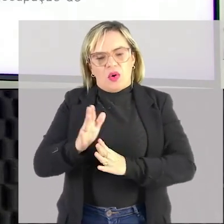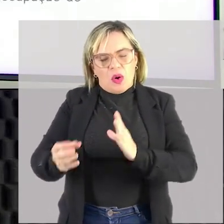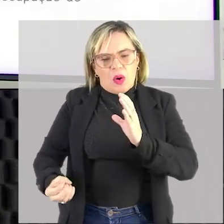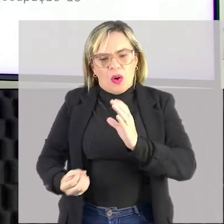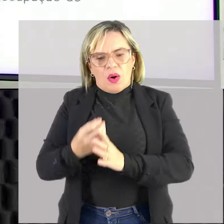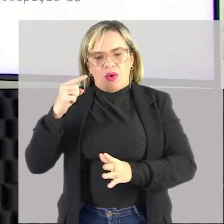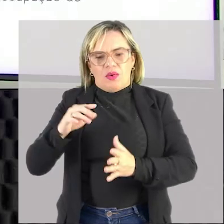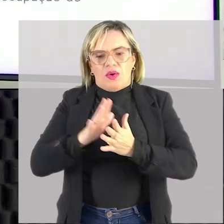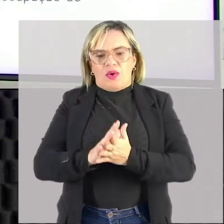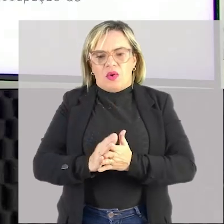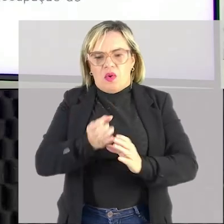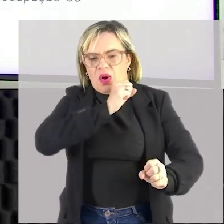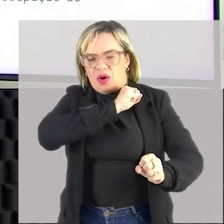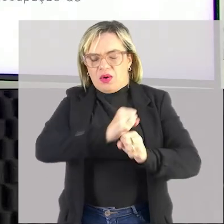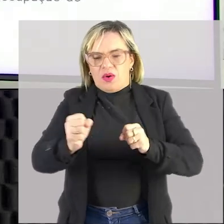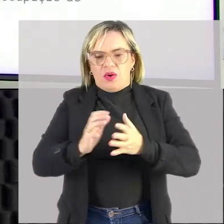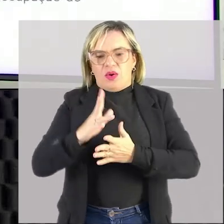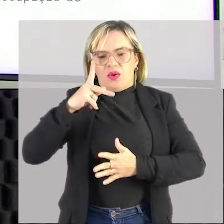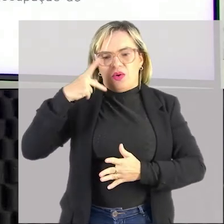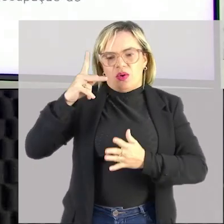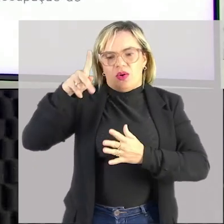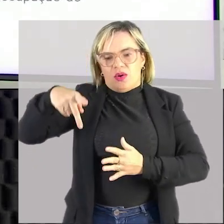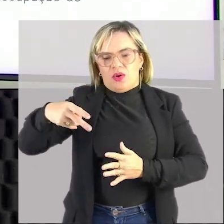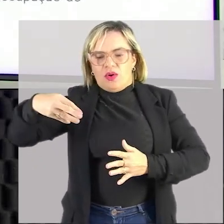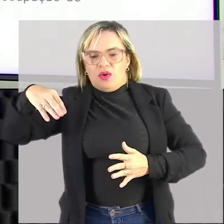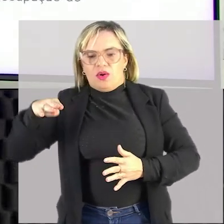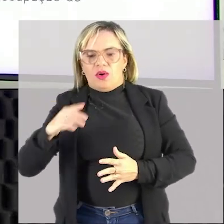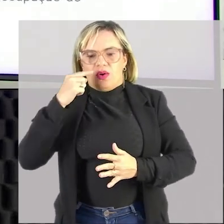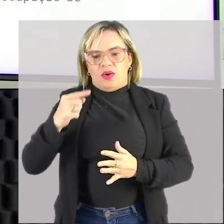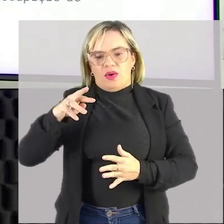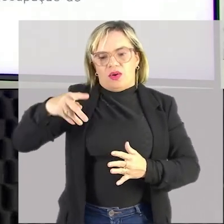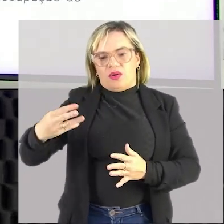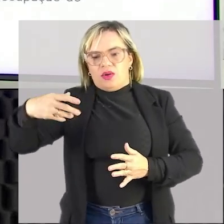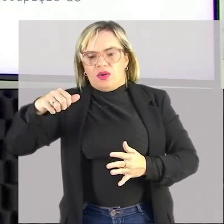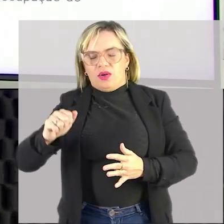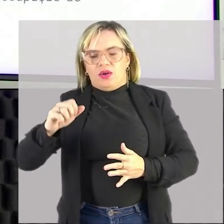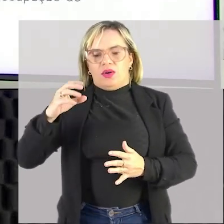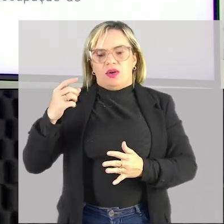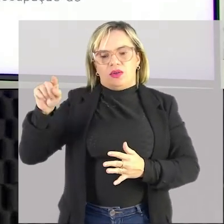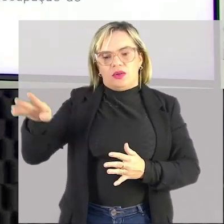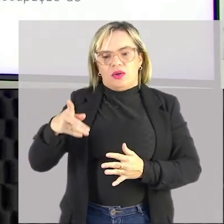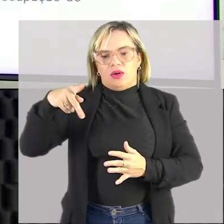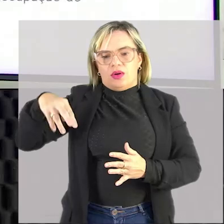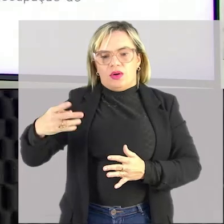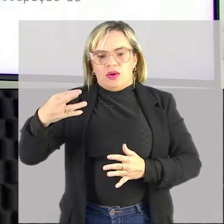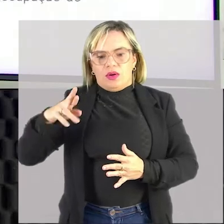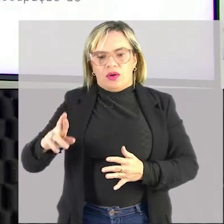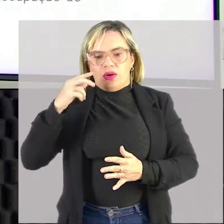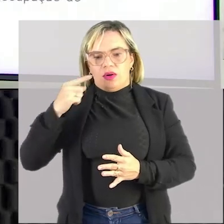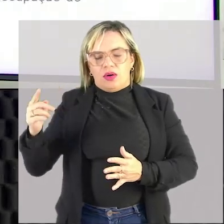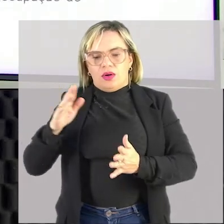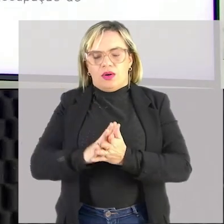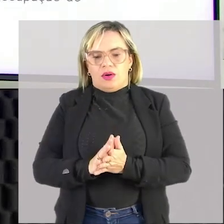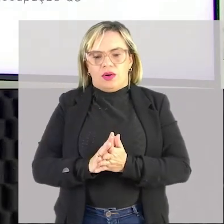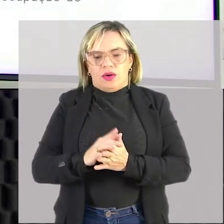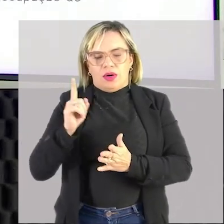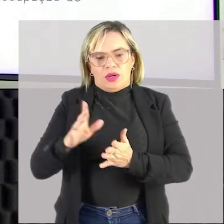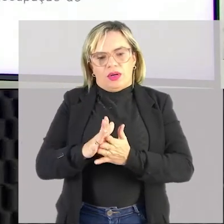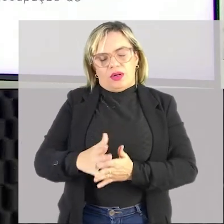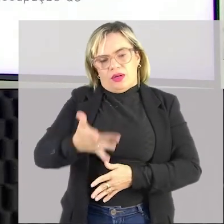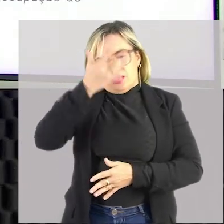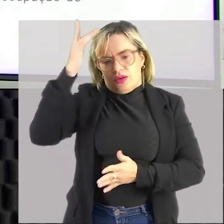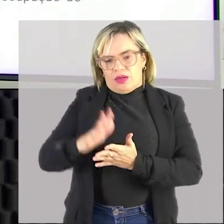Polari. Para os sertanejos, era uma disputa pelo controle político da região. Benedito Leite enviou forte